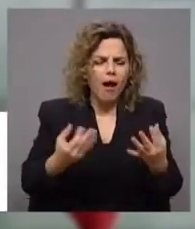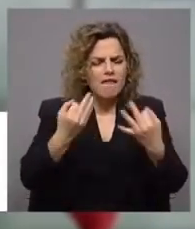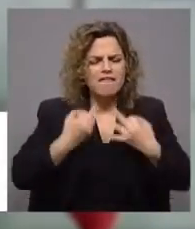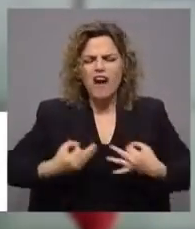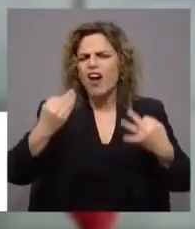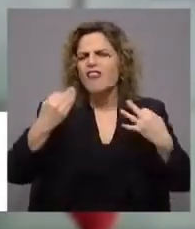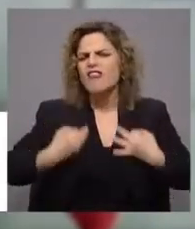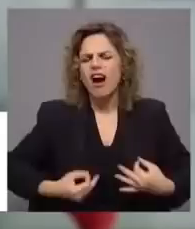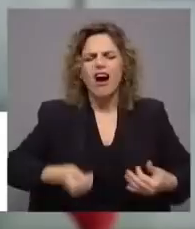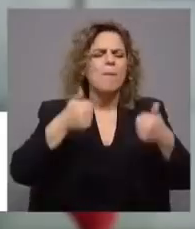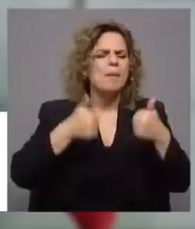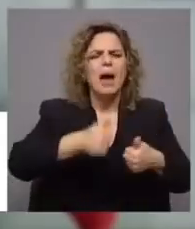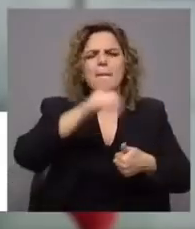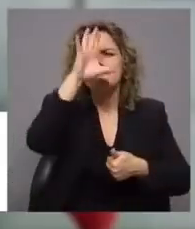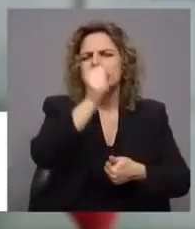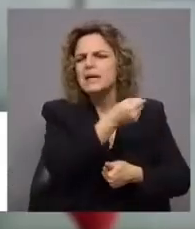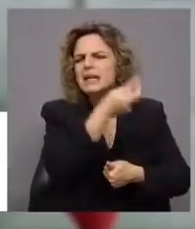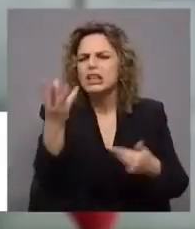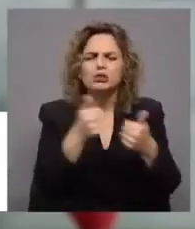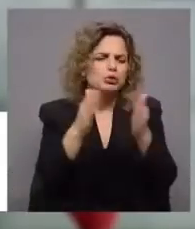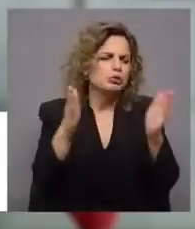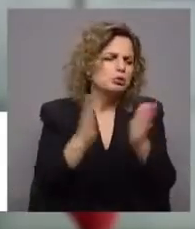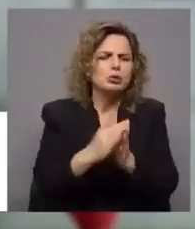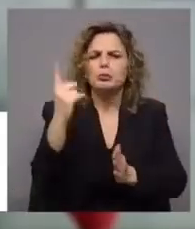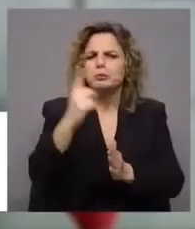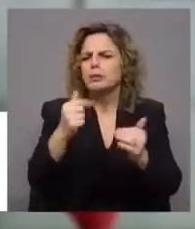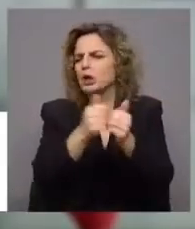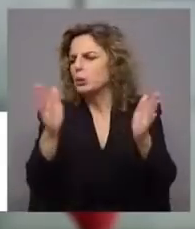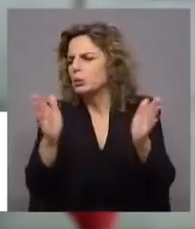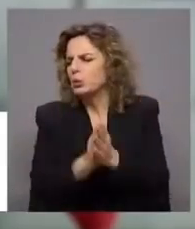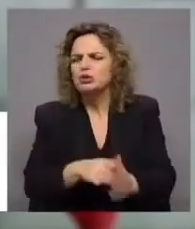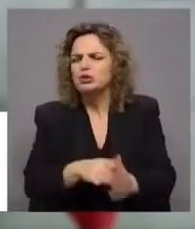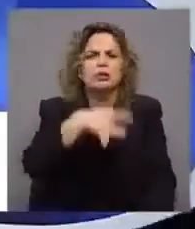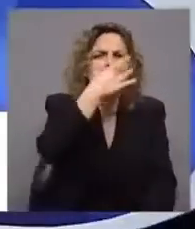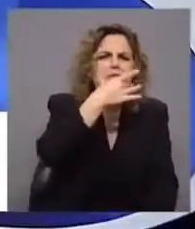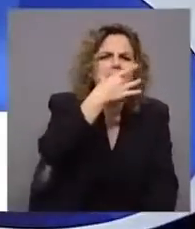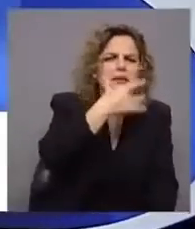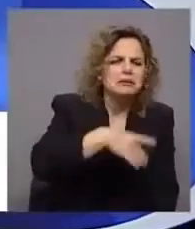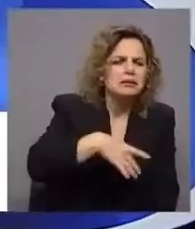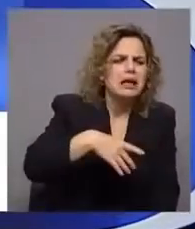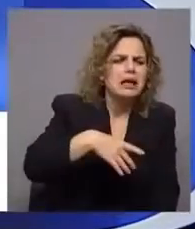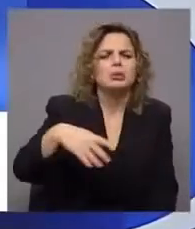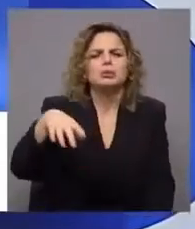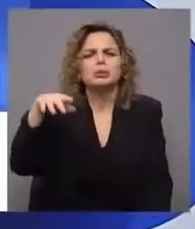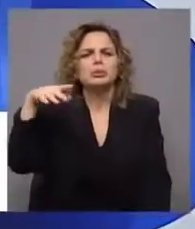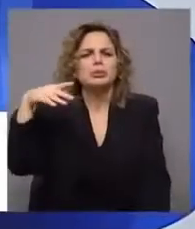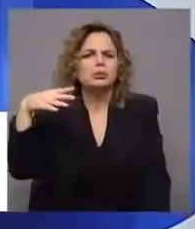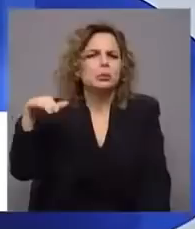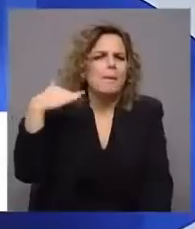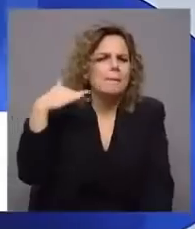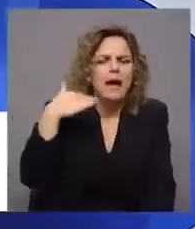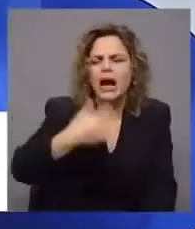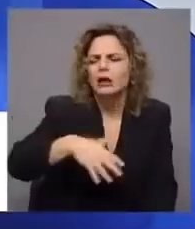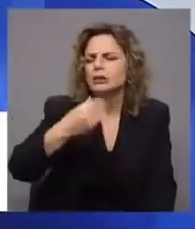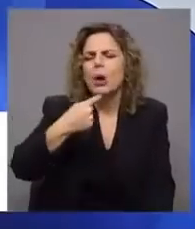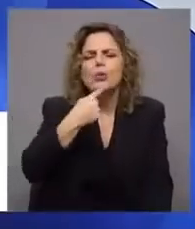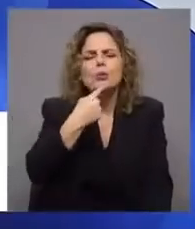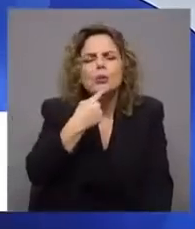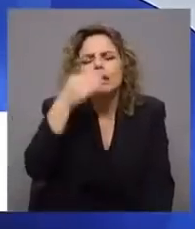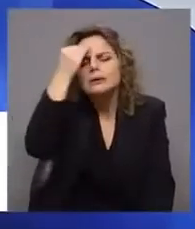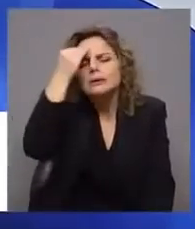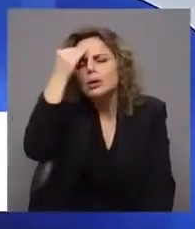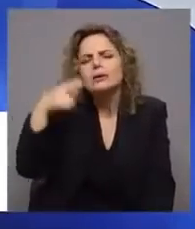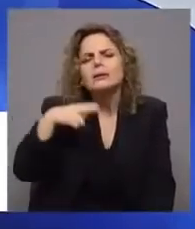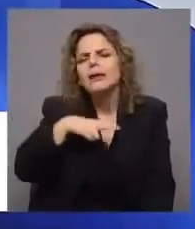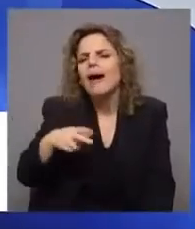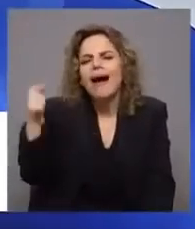por todos os ministros, por todos os presidentes, do Cavaco Silva, do Pedro Passos. Então, eu tenho imensa saudade de ir a Portugal